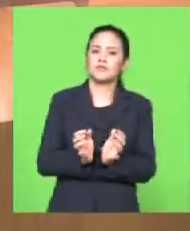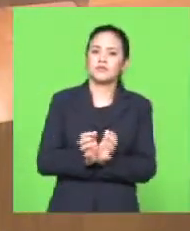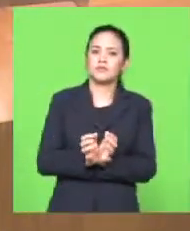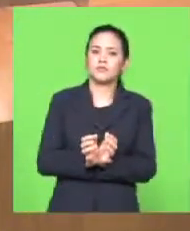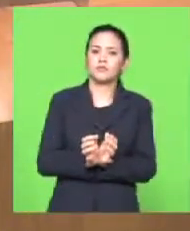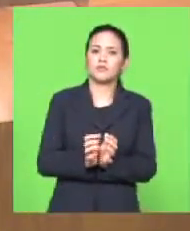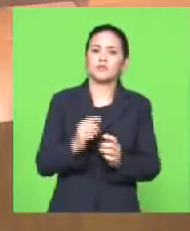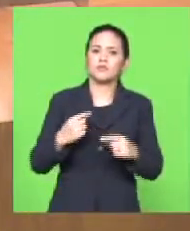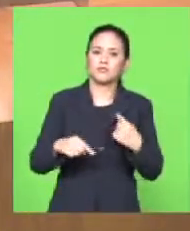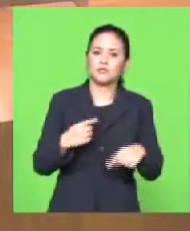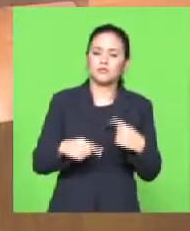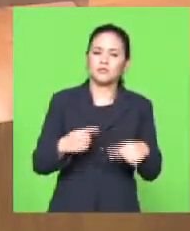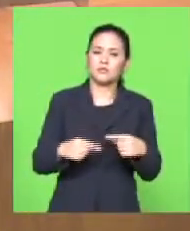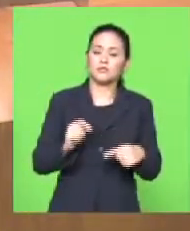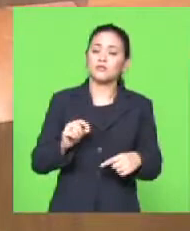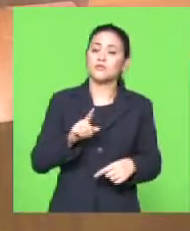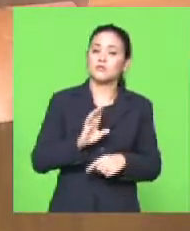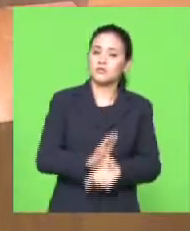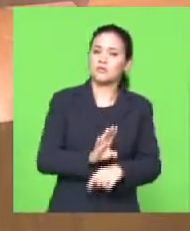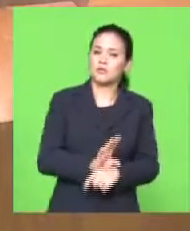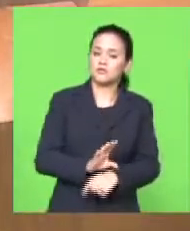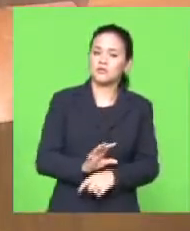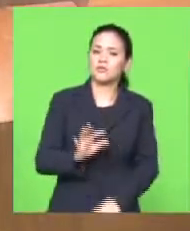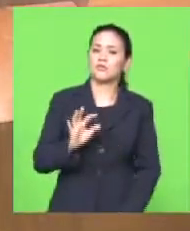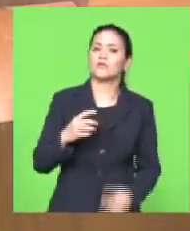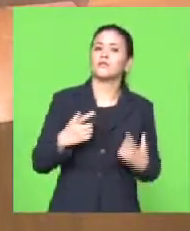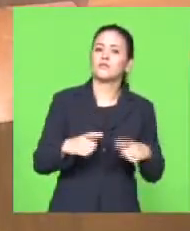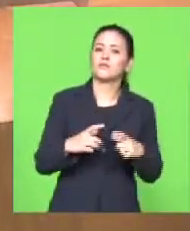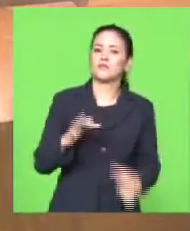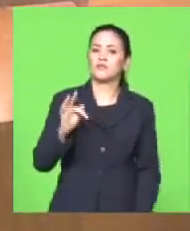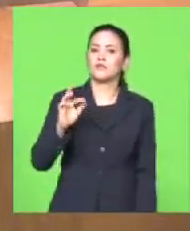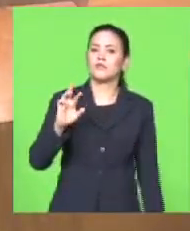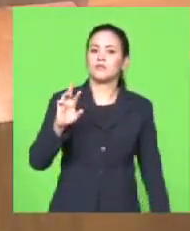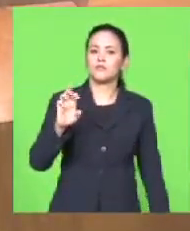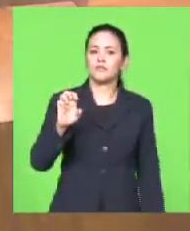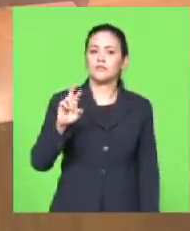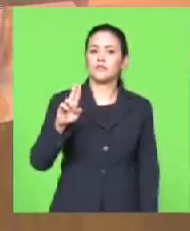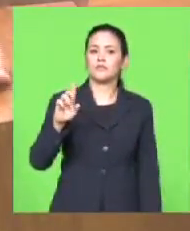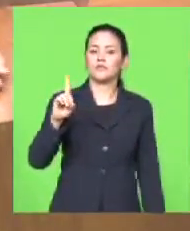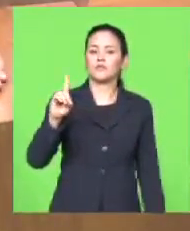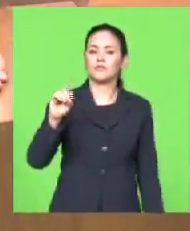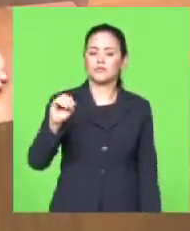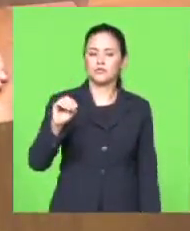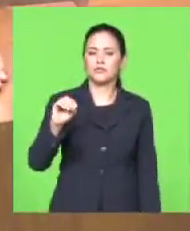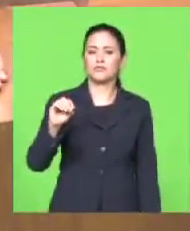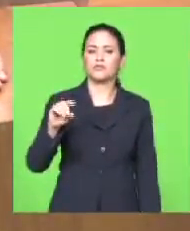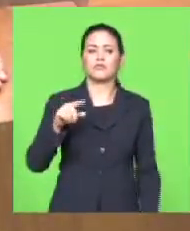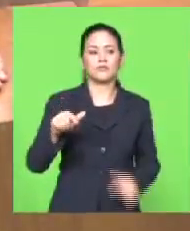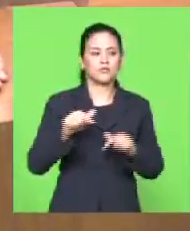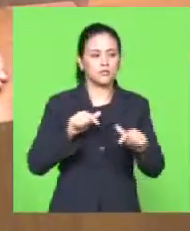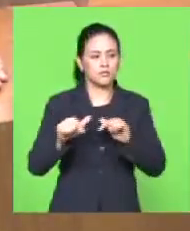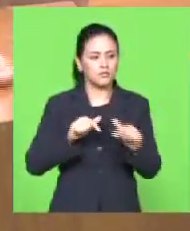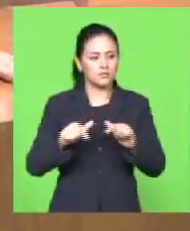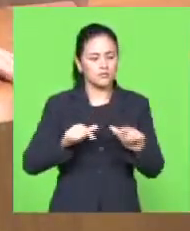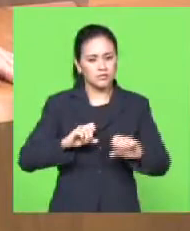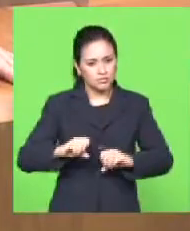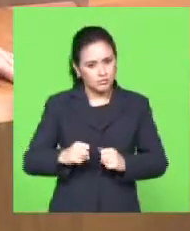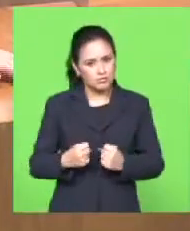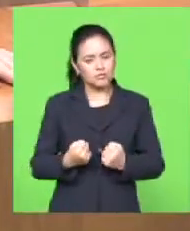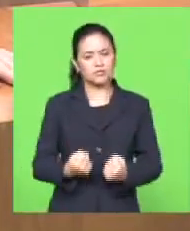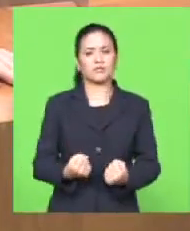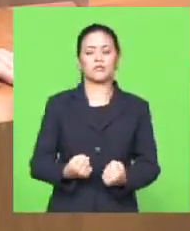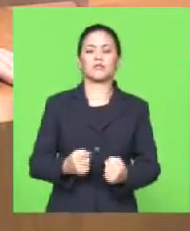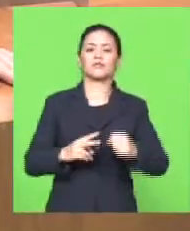no município de Fernando Falcão, deputada. E Vossa Excelência trabalhando, empenhada, para que seja